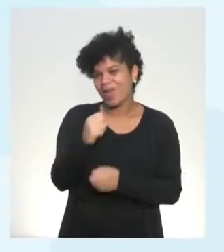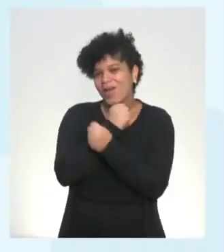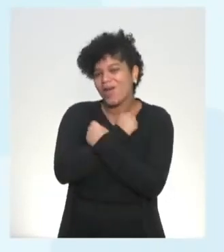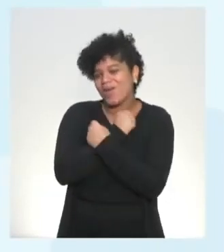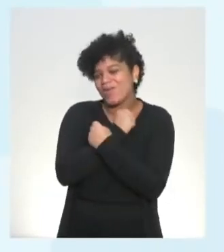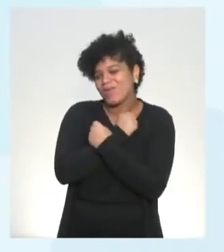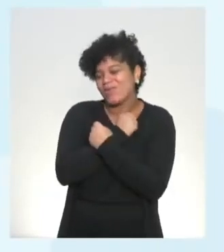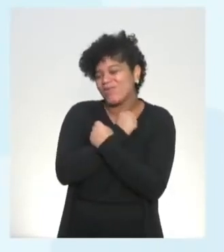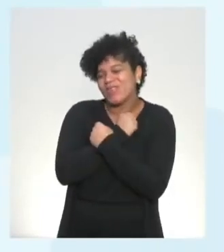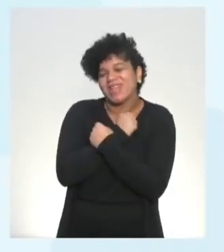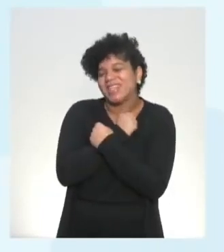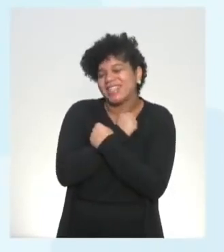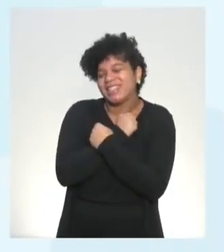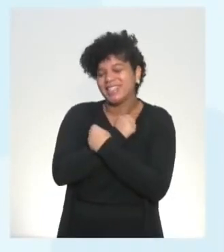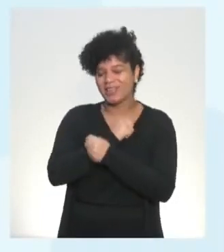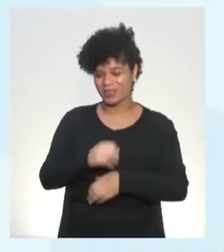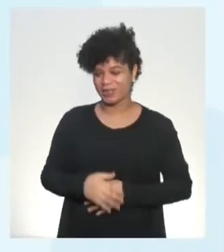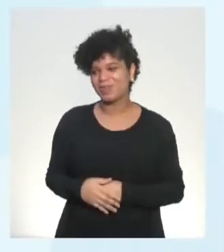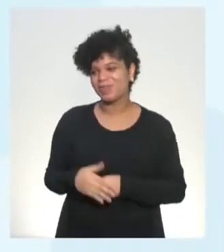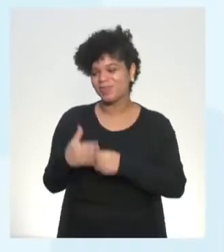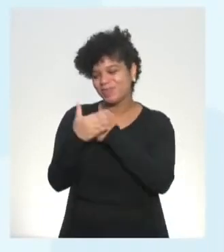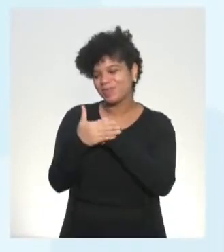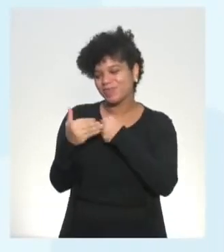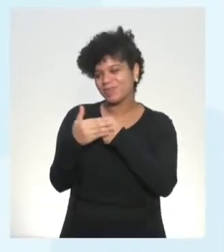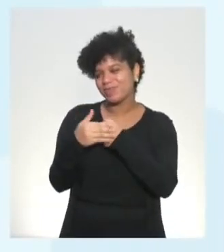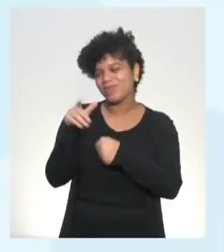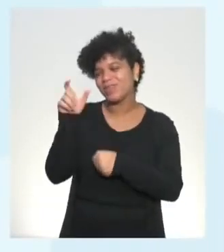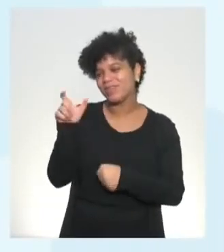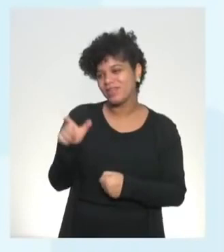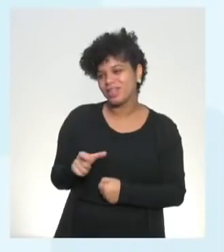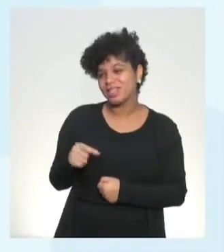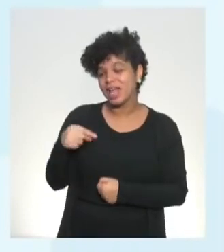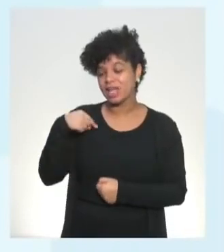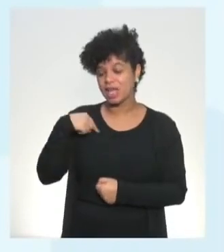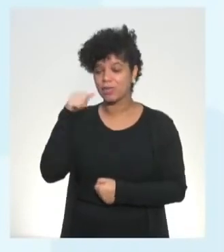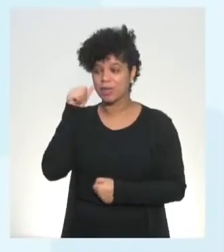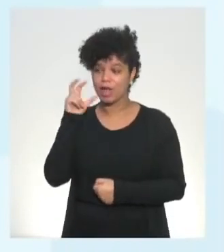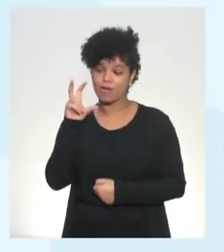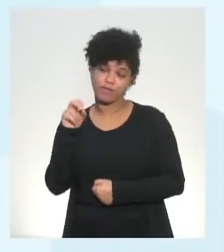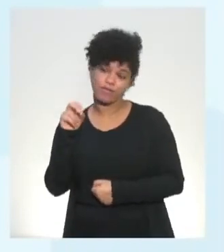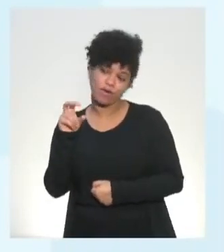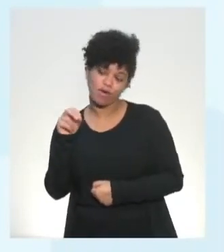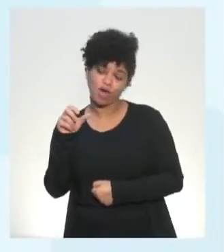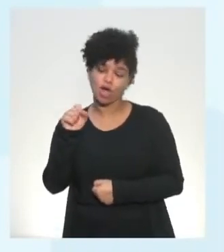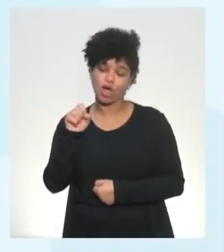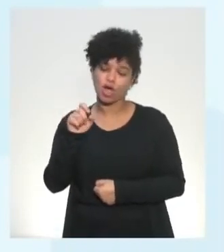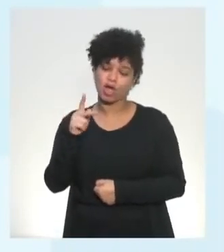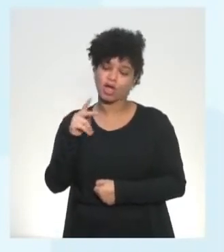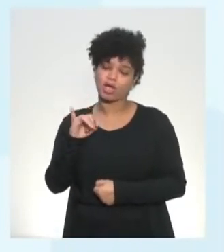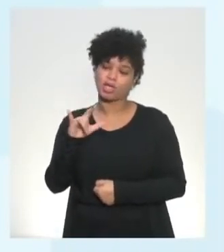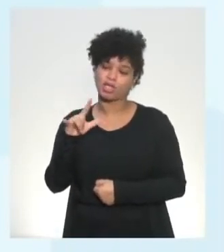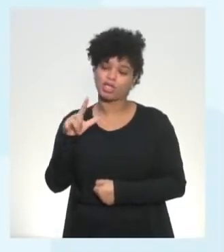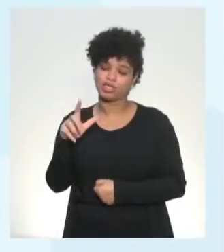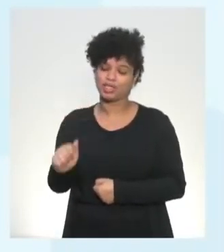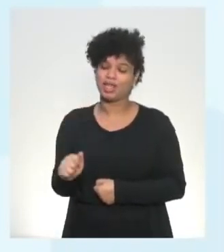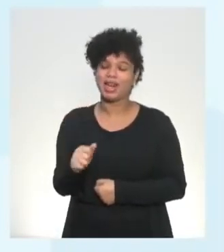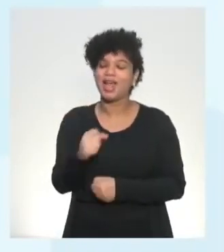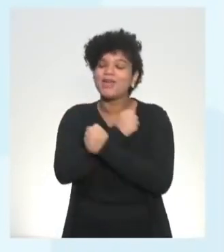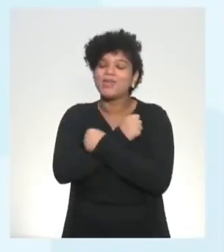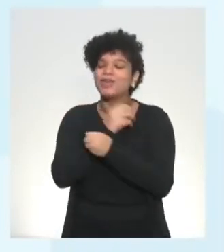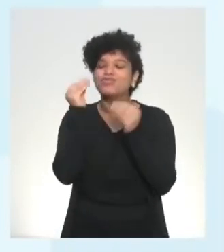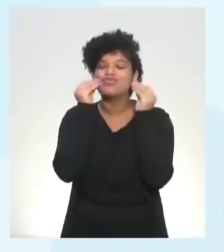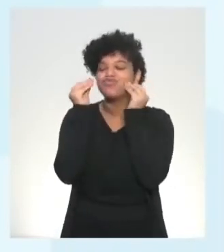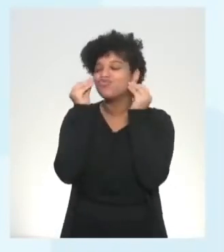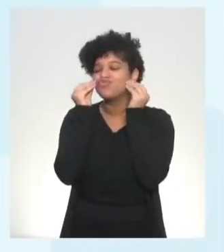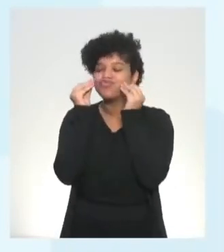bem apertadinho e um carinho bem apertado da vovó Sheila. Para você, minha linda, abraços,